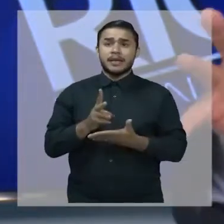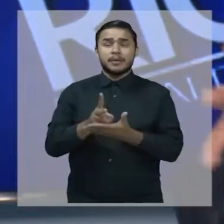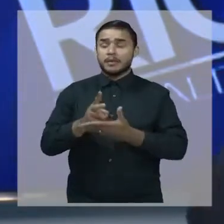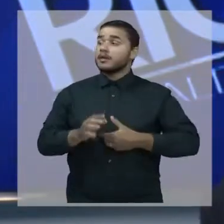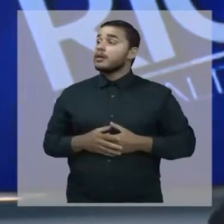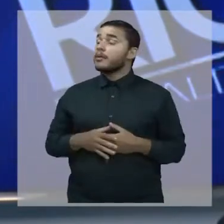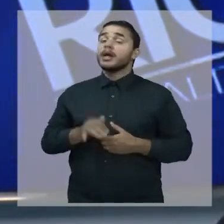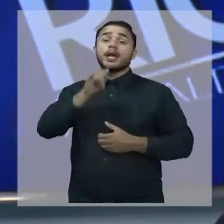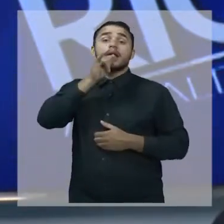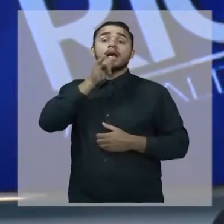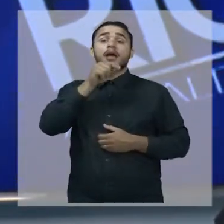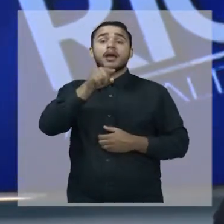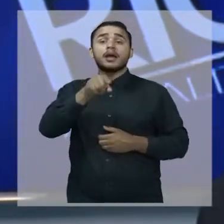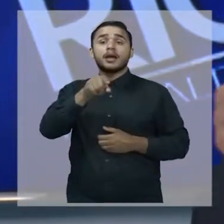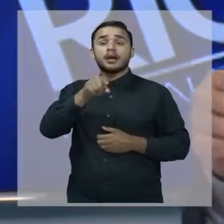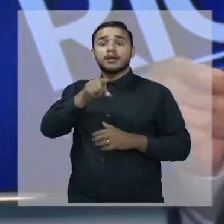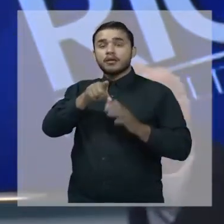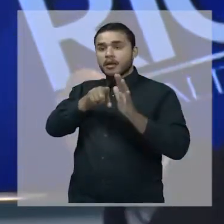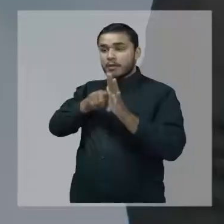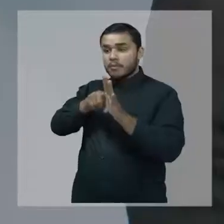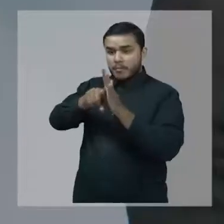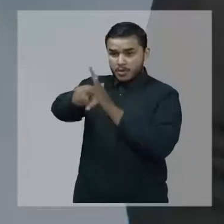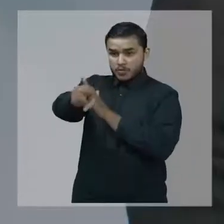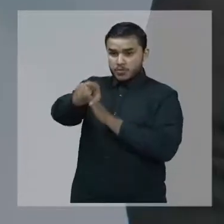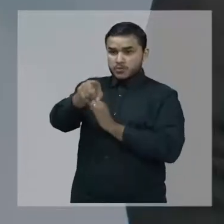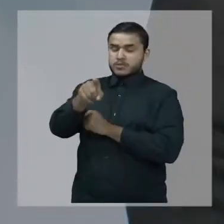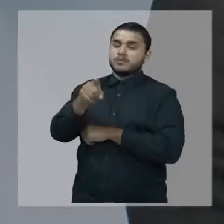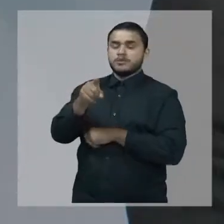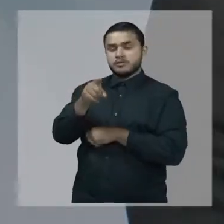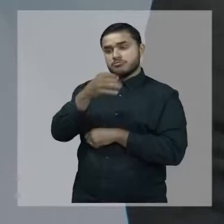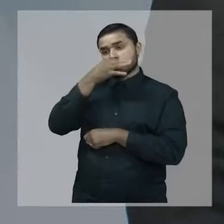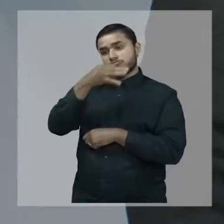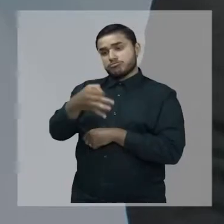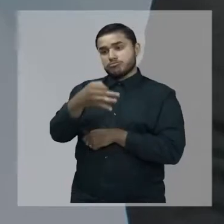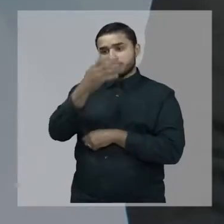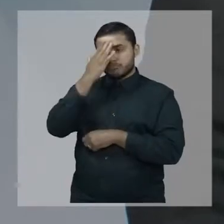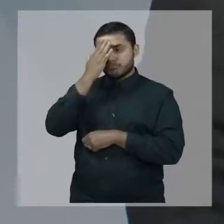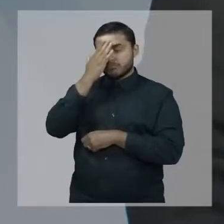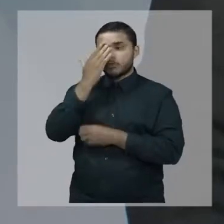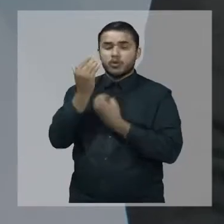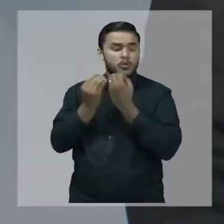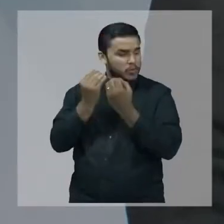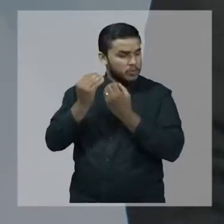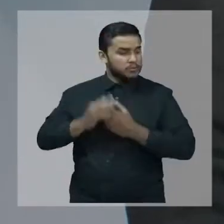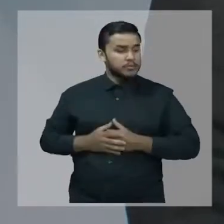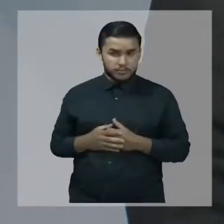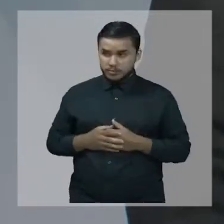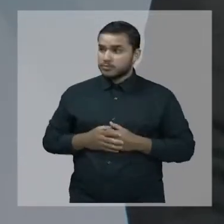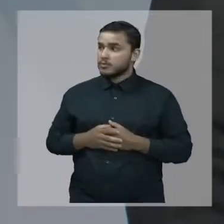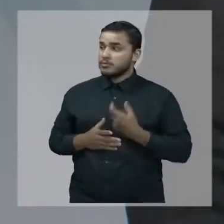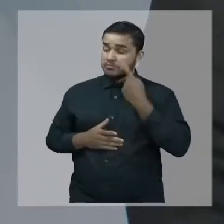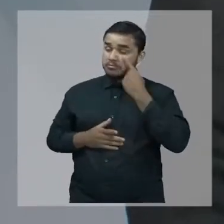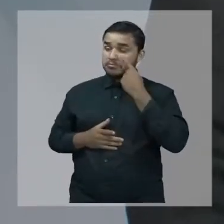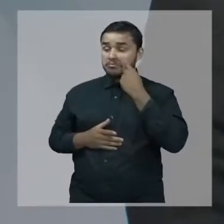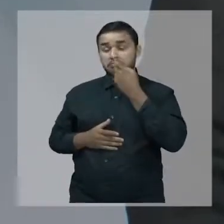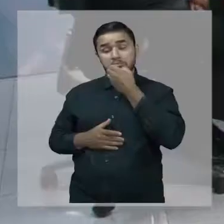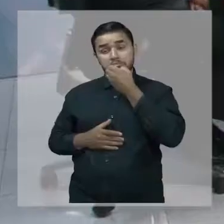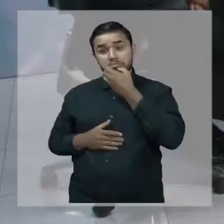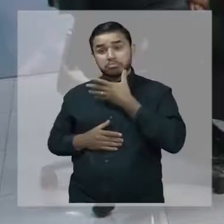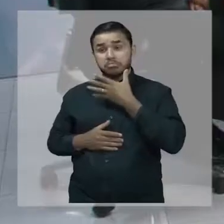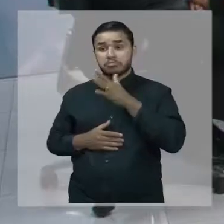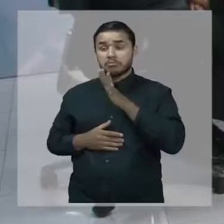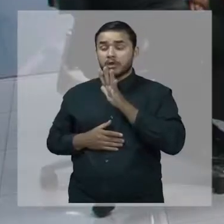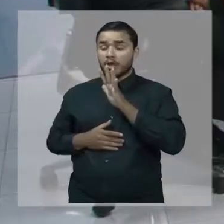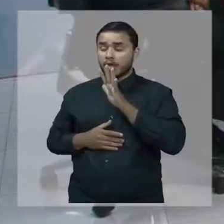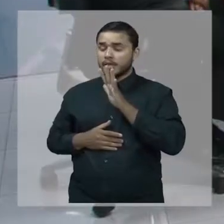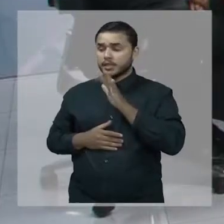qual é a tua percepção, já que nós estamos aí na antivéspera da discussão desse pacto, que espera-se, portanto, como disse, para